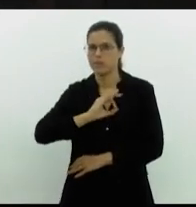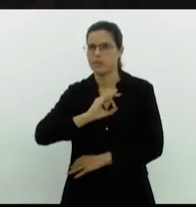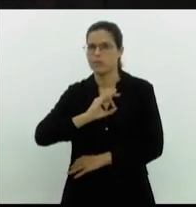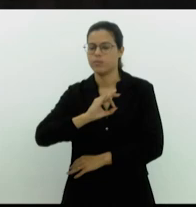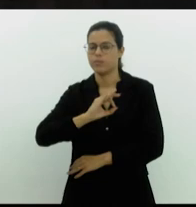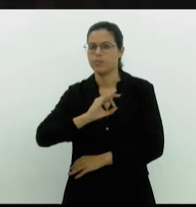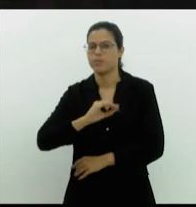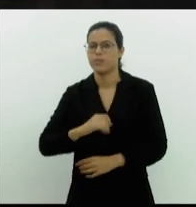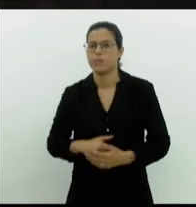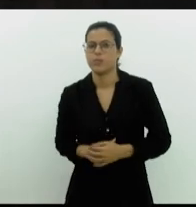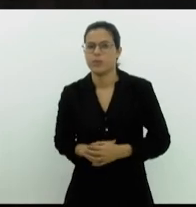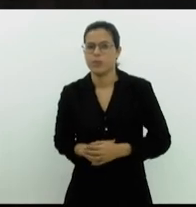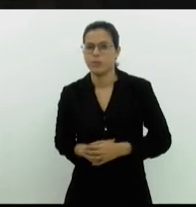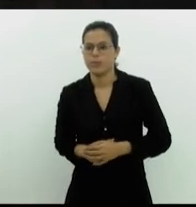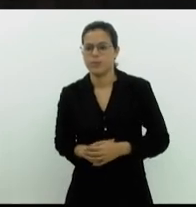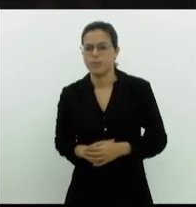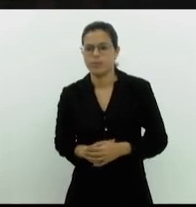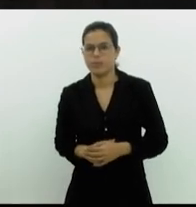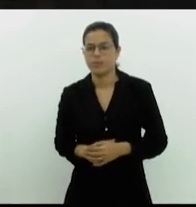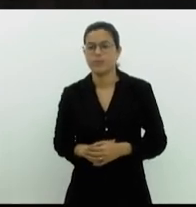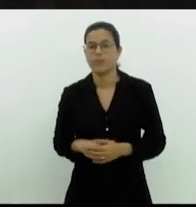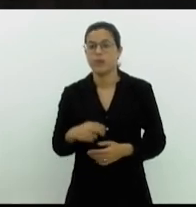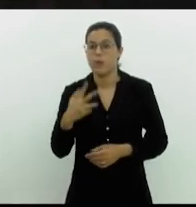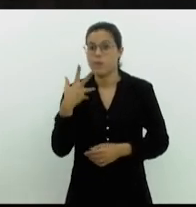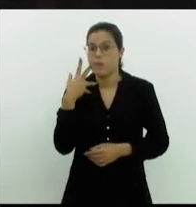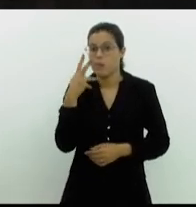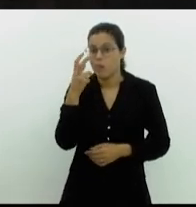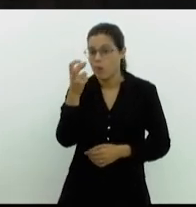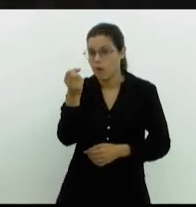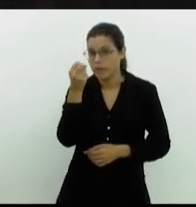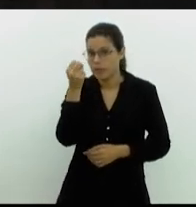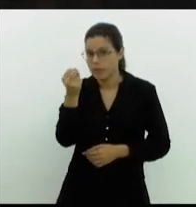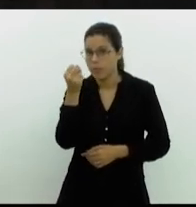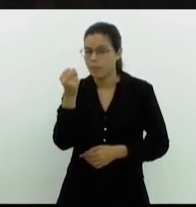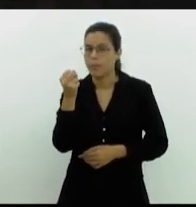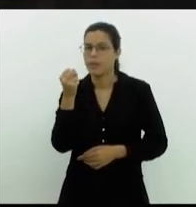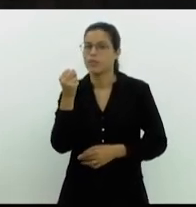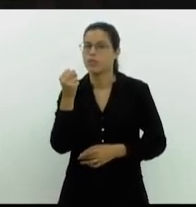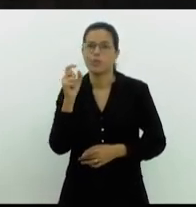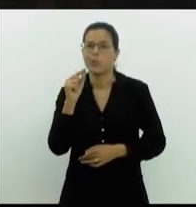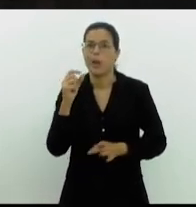80% foram fortemente afetados